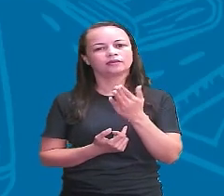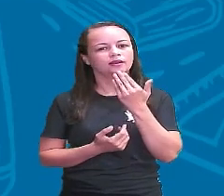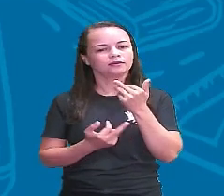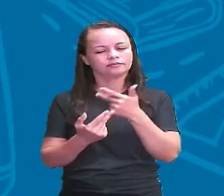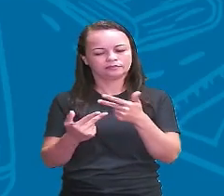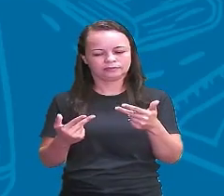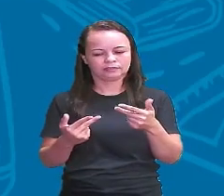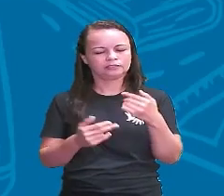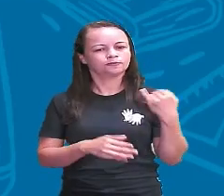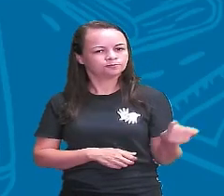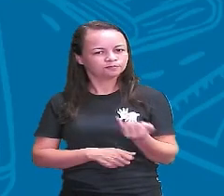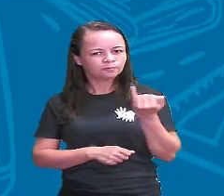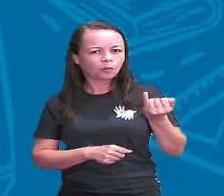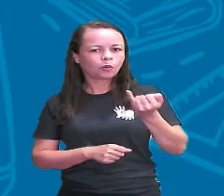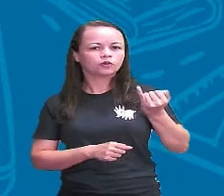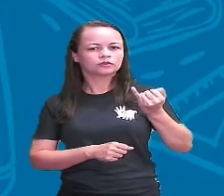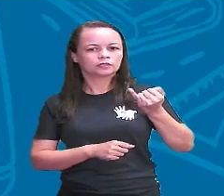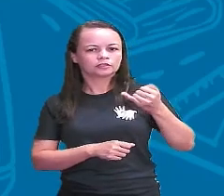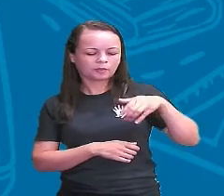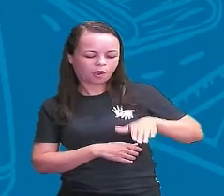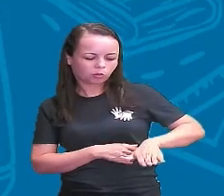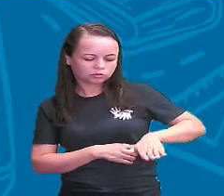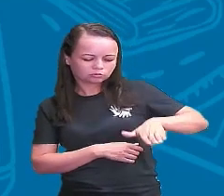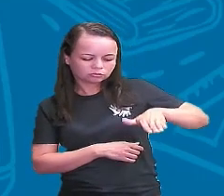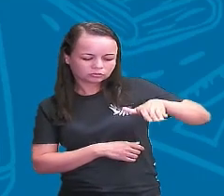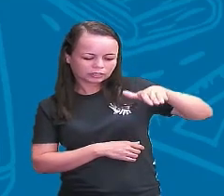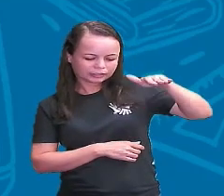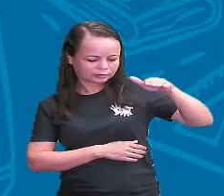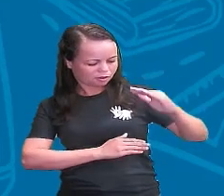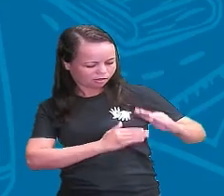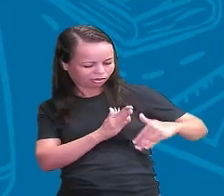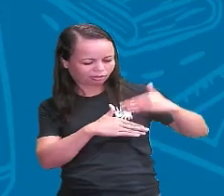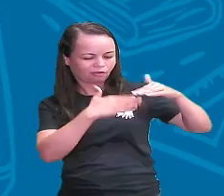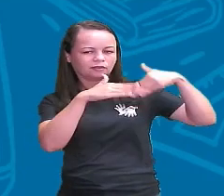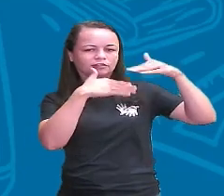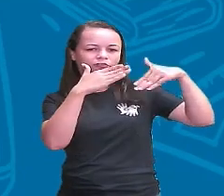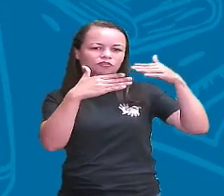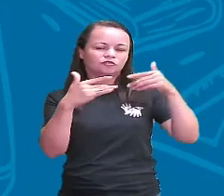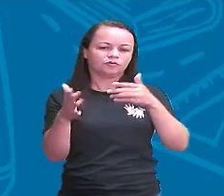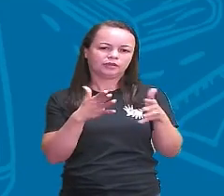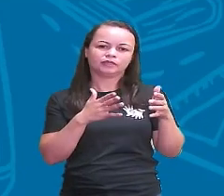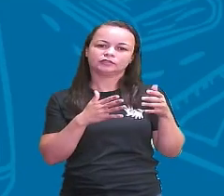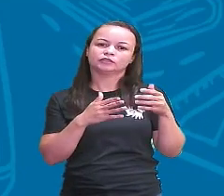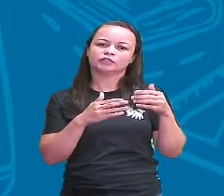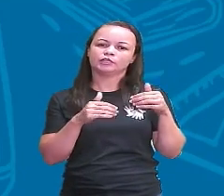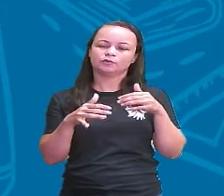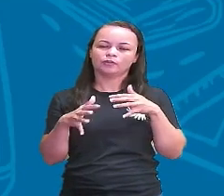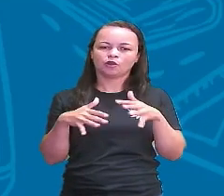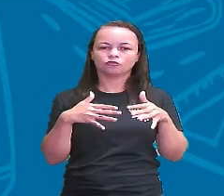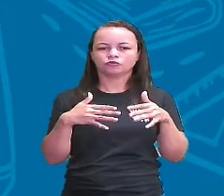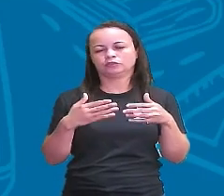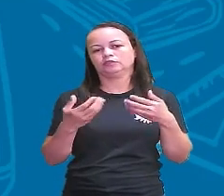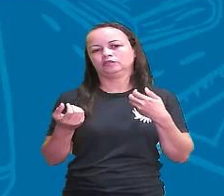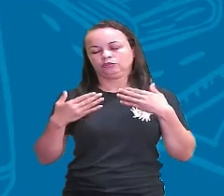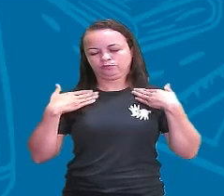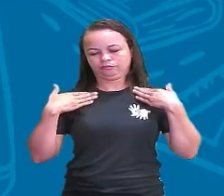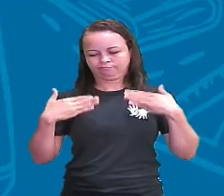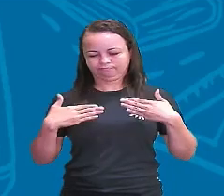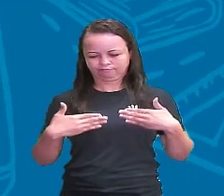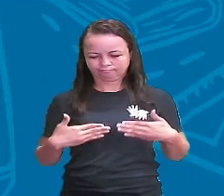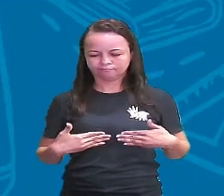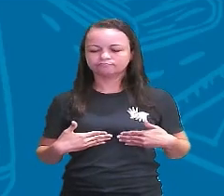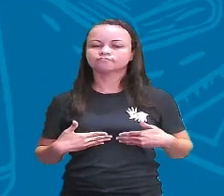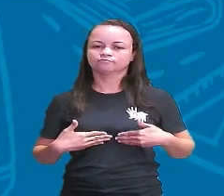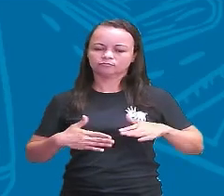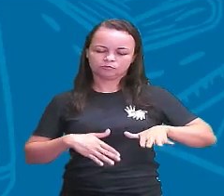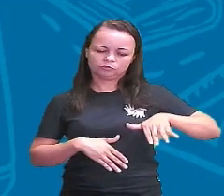ser fundamentais para o crescimento, para o desenvolvimento e para o funcionamento do nosso corpo,